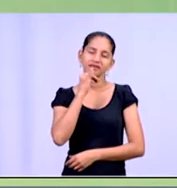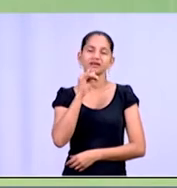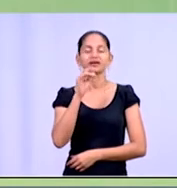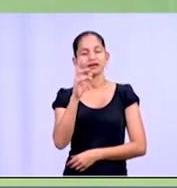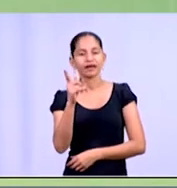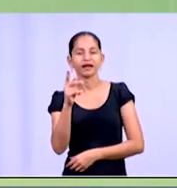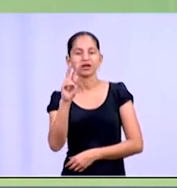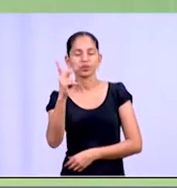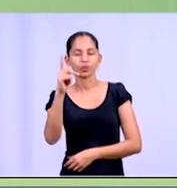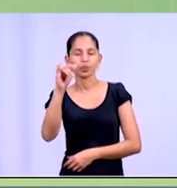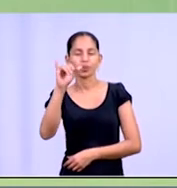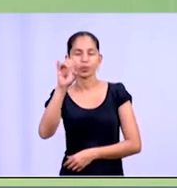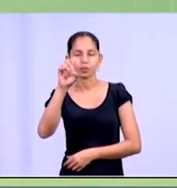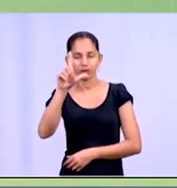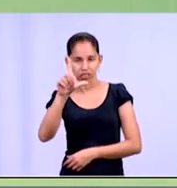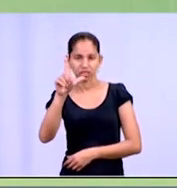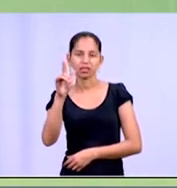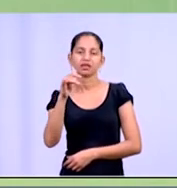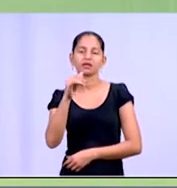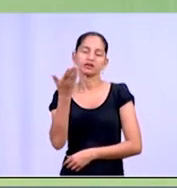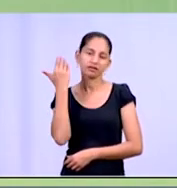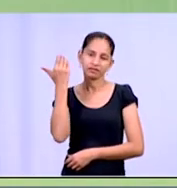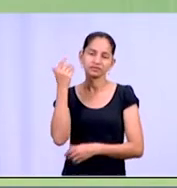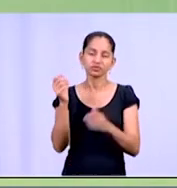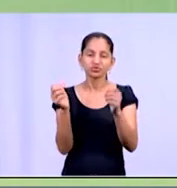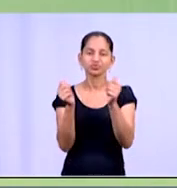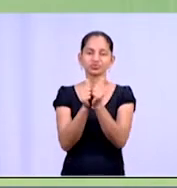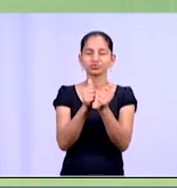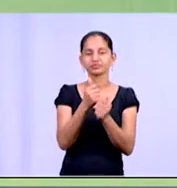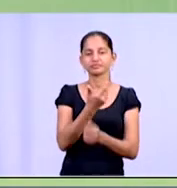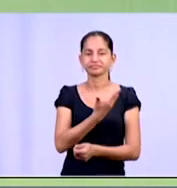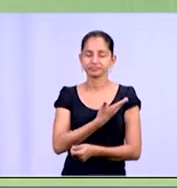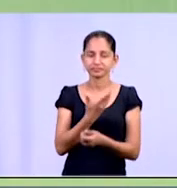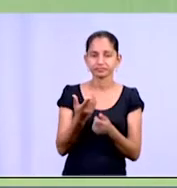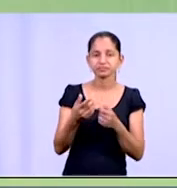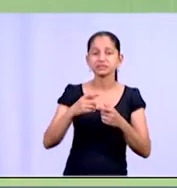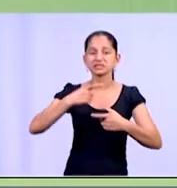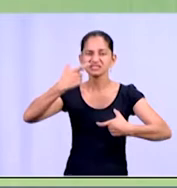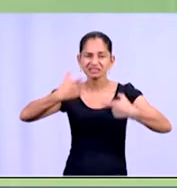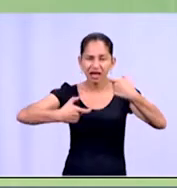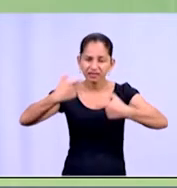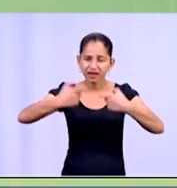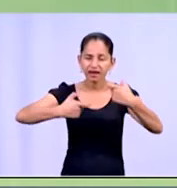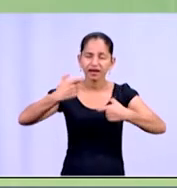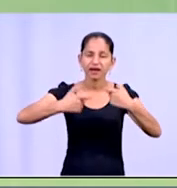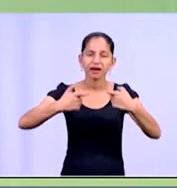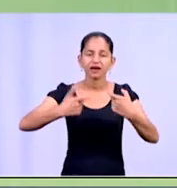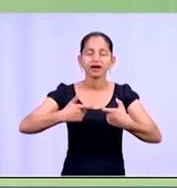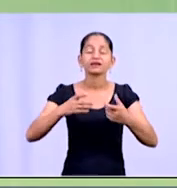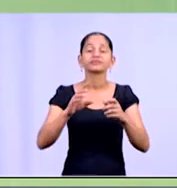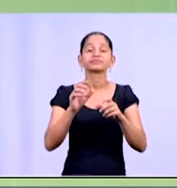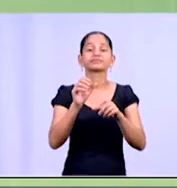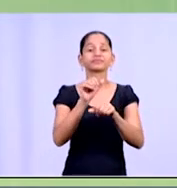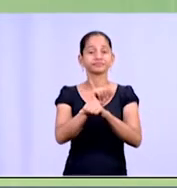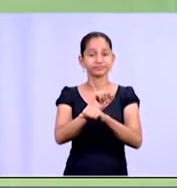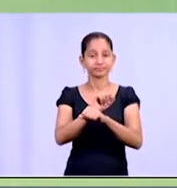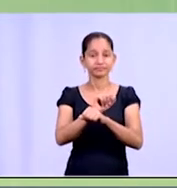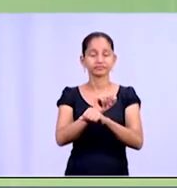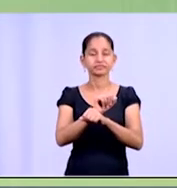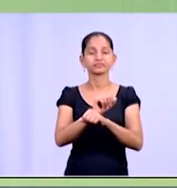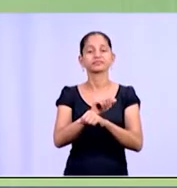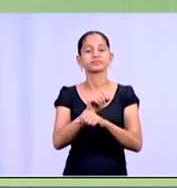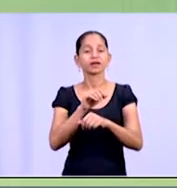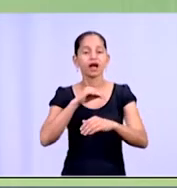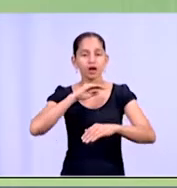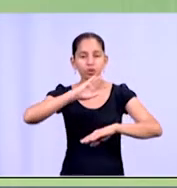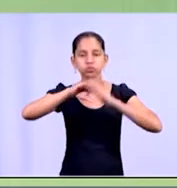John Prosper, né, em 1946, logo após a guerra, né, durante a guerra foi necessário, houve um